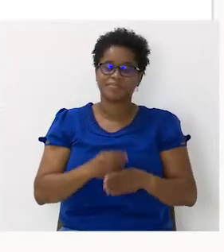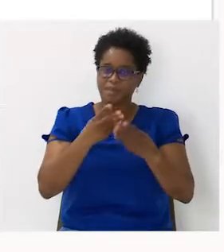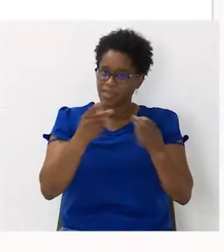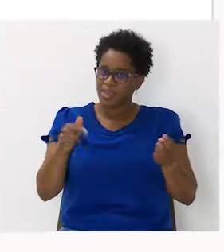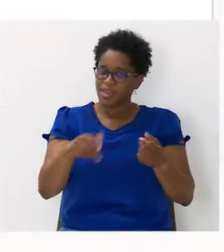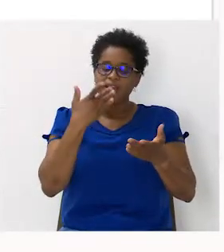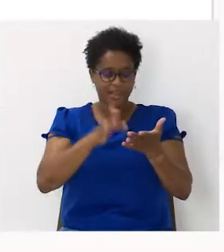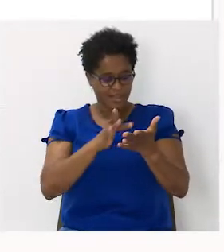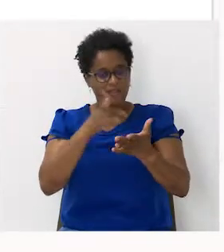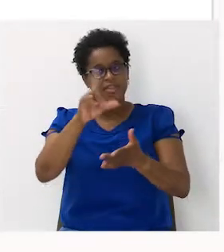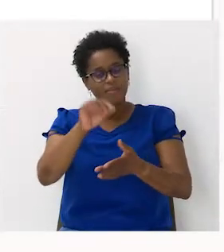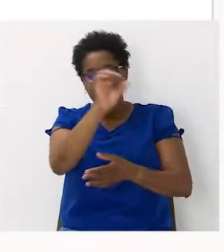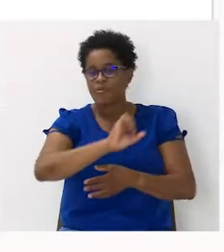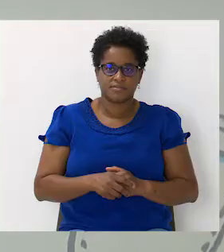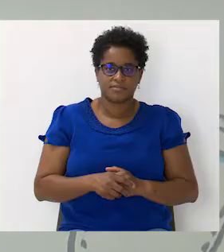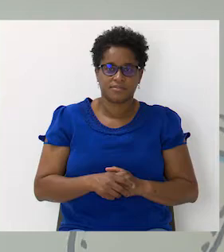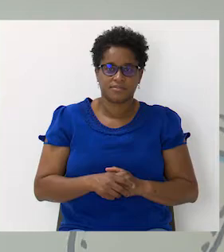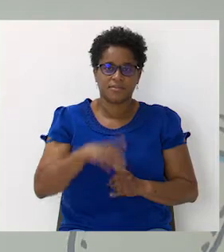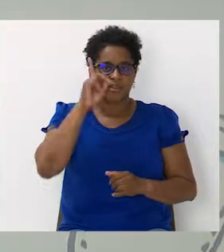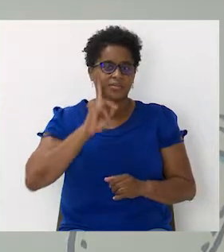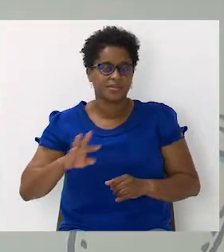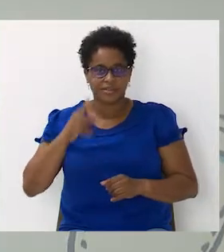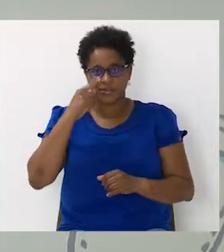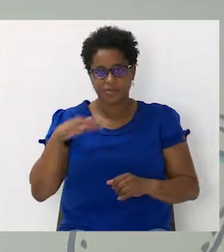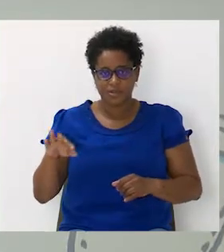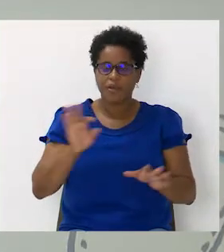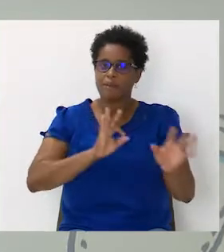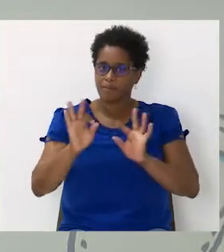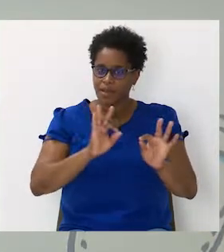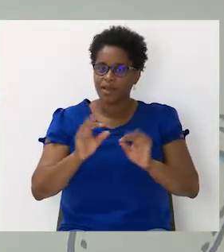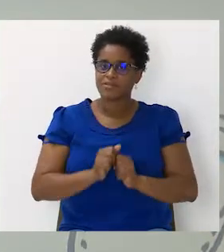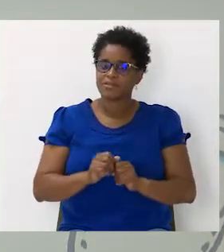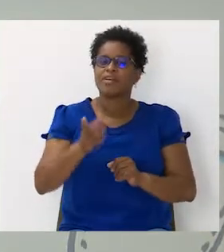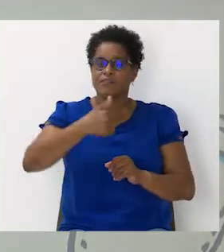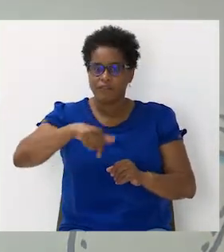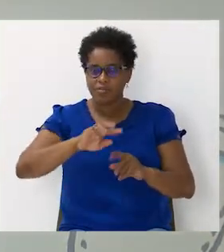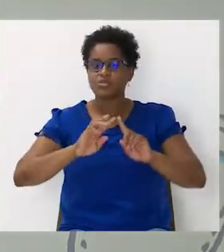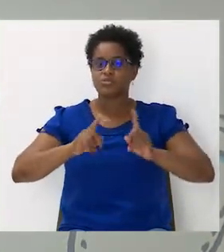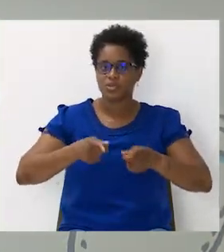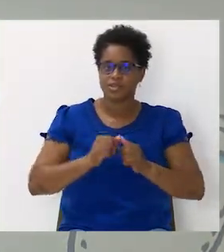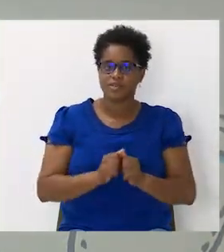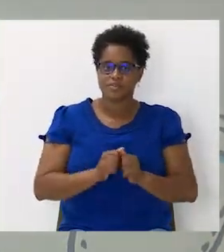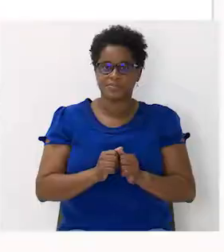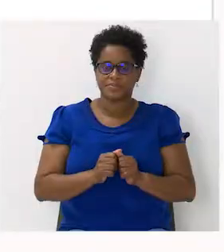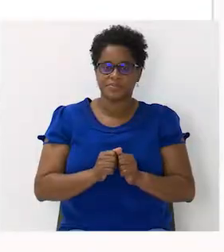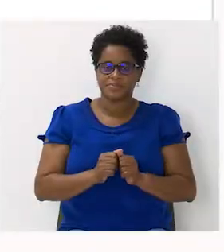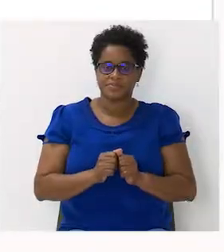livro também do 8º ano. Meninas e meninos, preparados? Vamos começar.